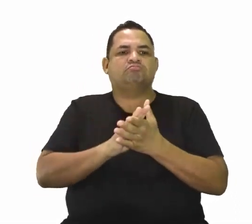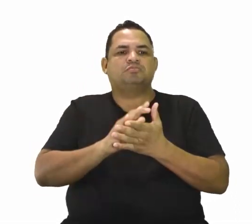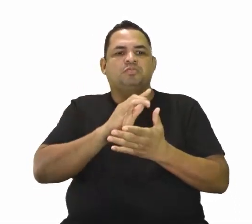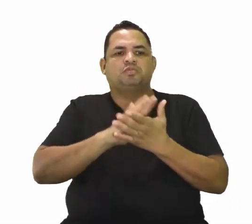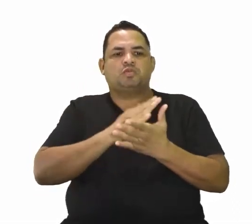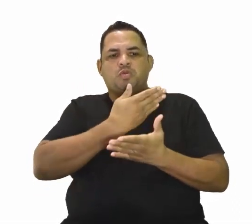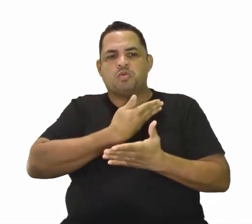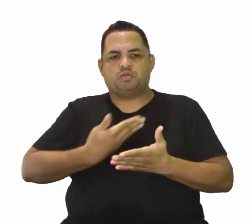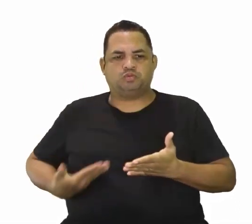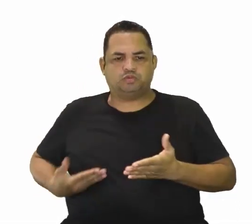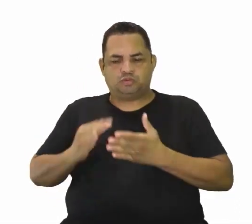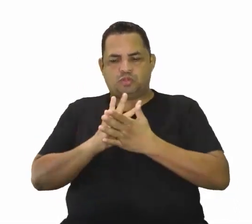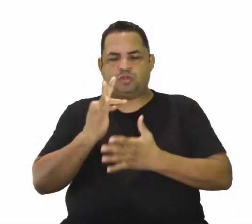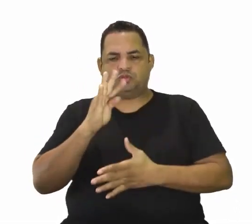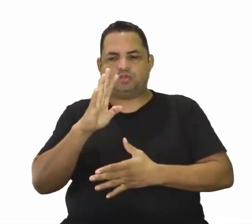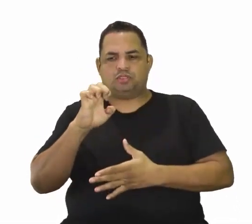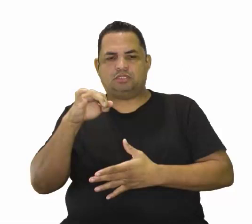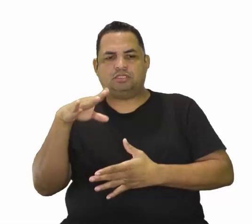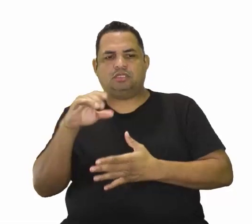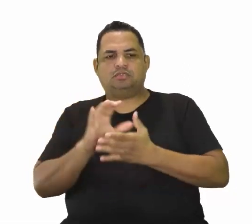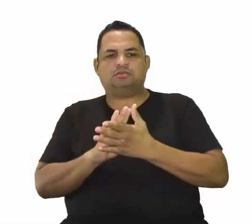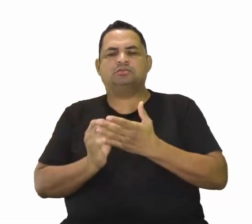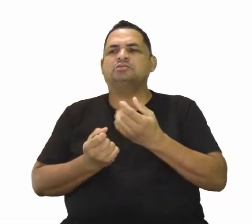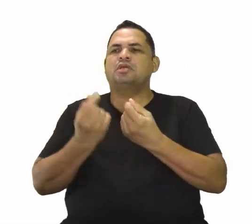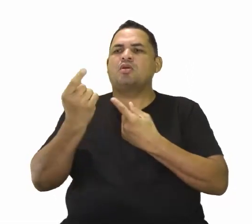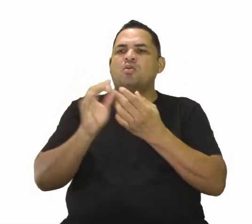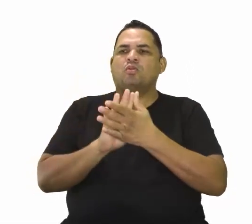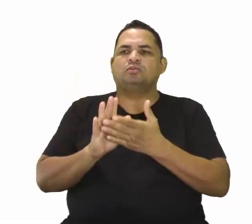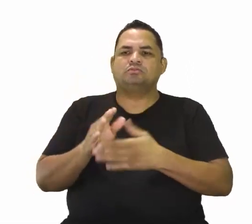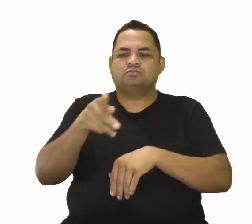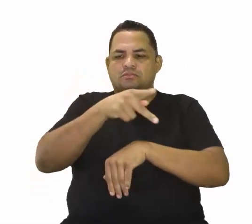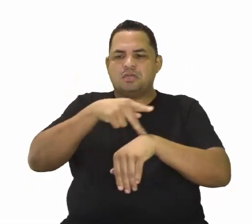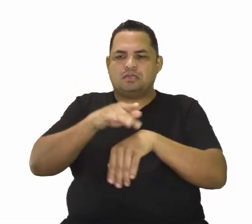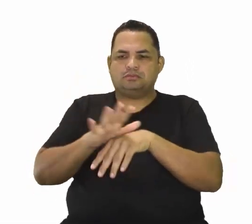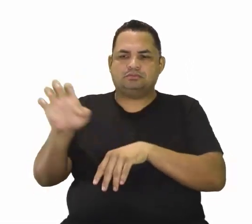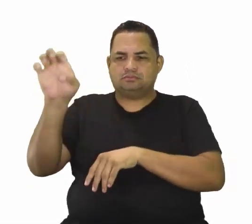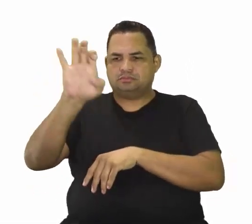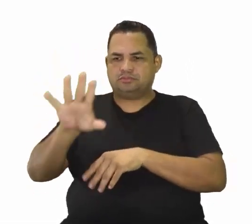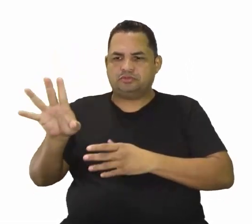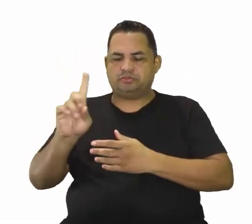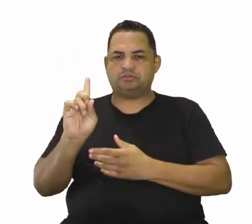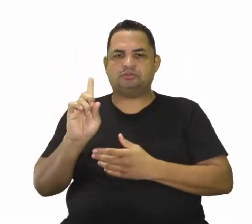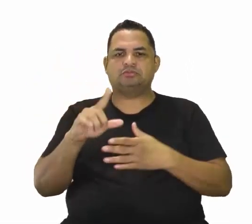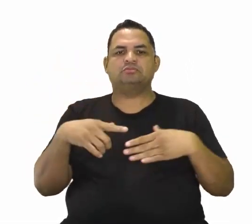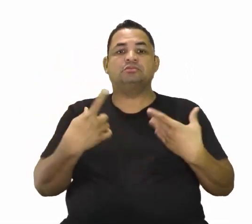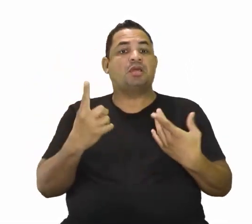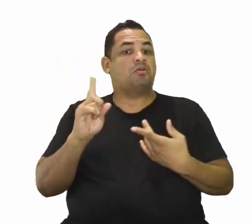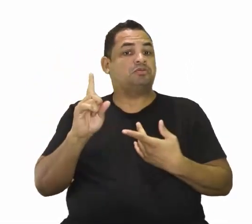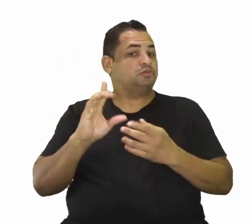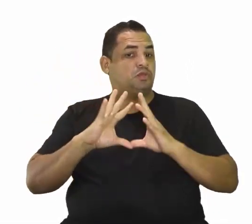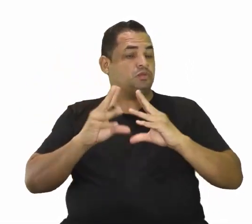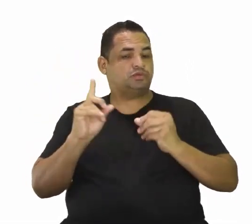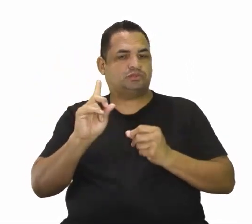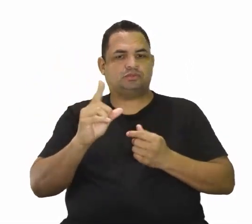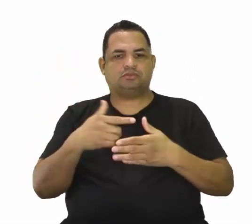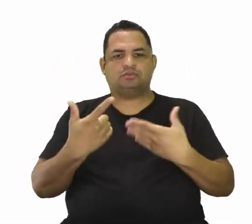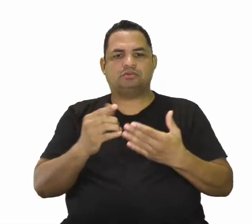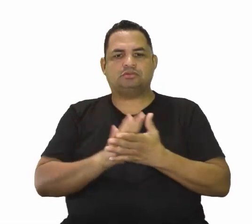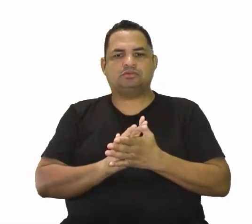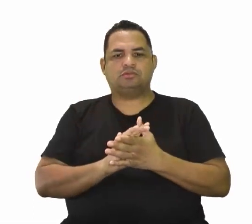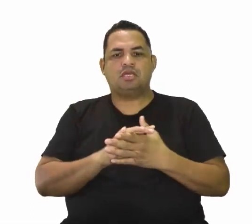do regime totalitário em alguns países europeus. Não foram todos, tá bom? Esses